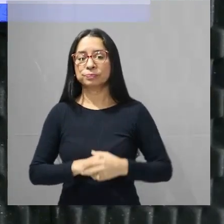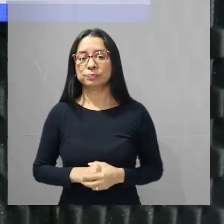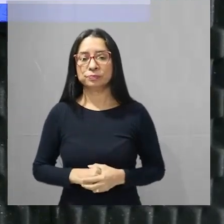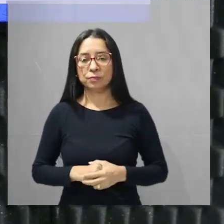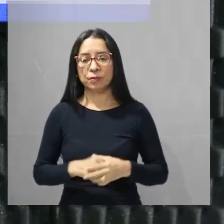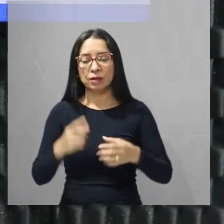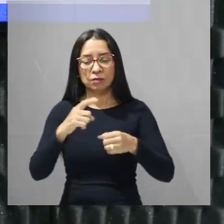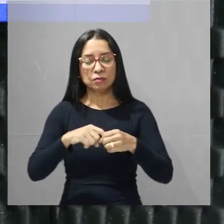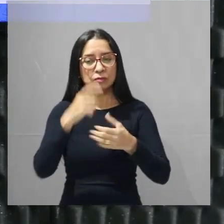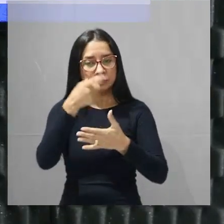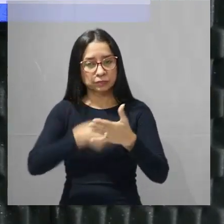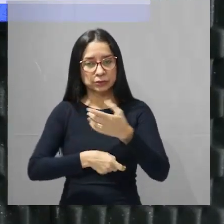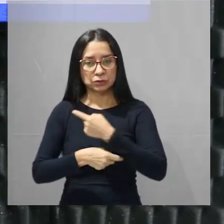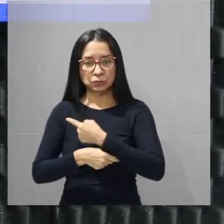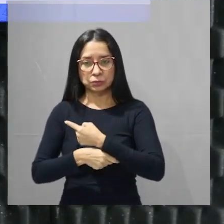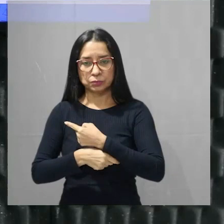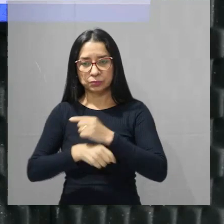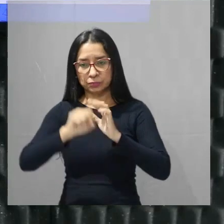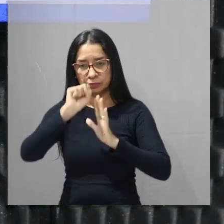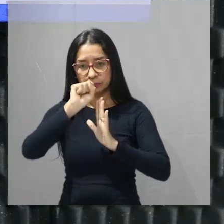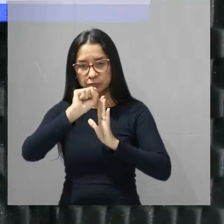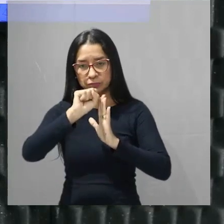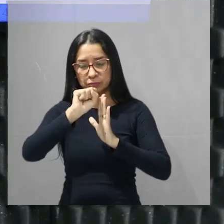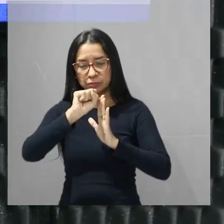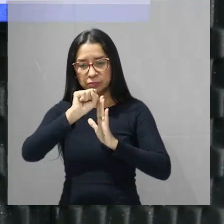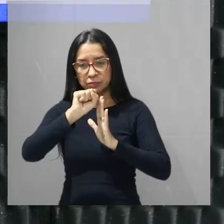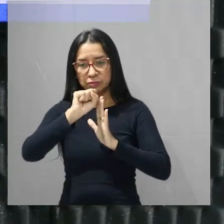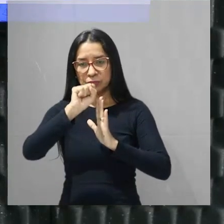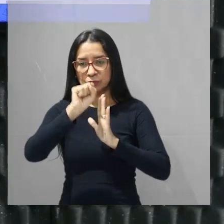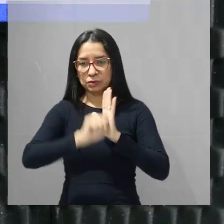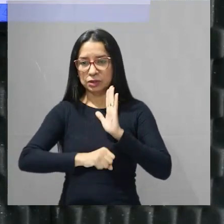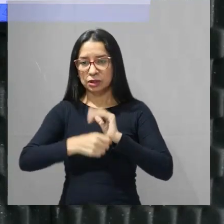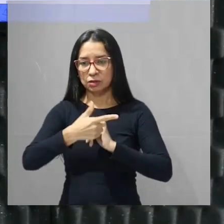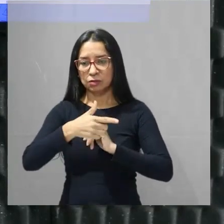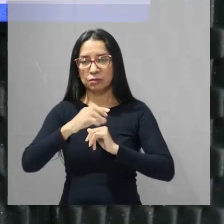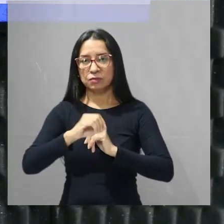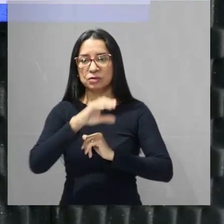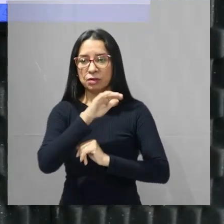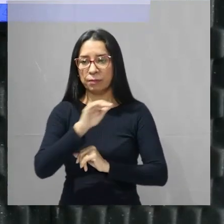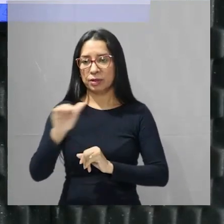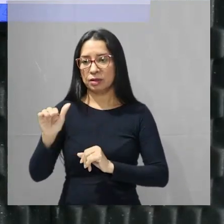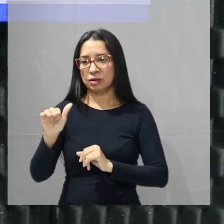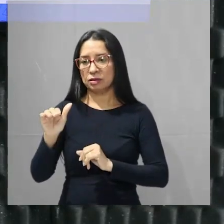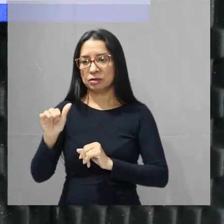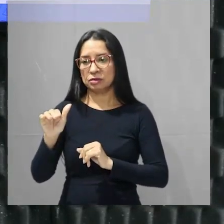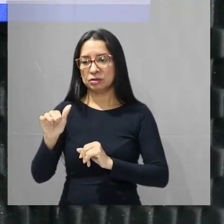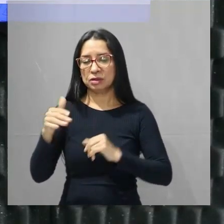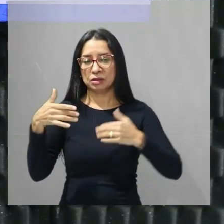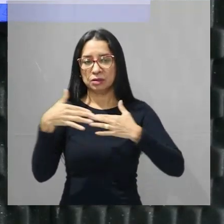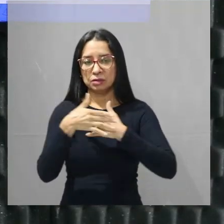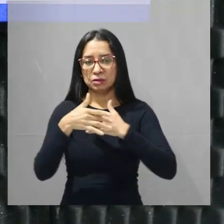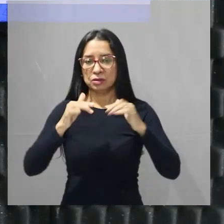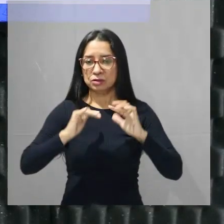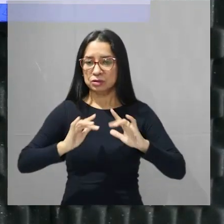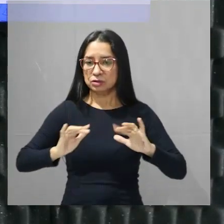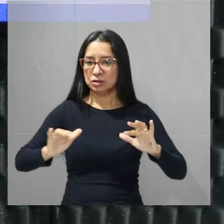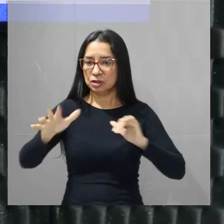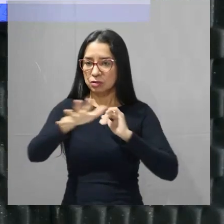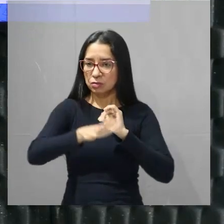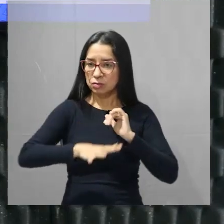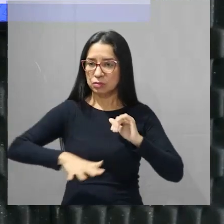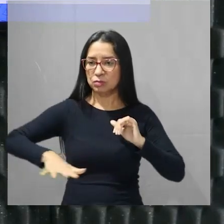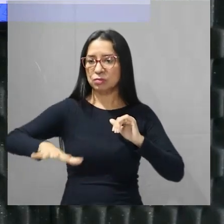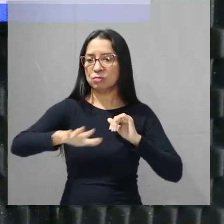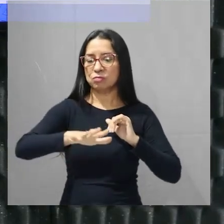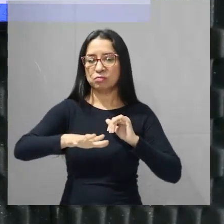segunda metade do século XX, as metrópoles brasileiras estenderam-se por áreas de ocupação contínua, configurando